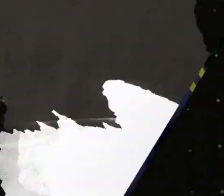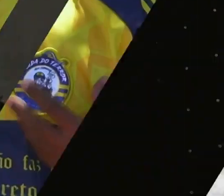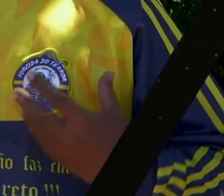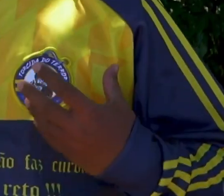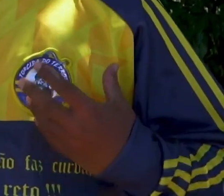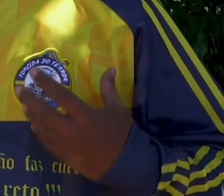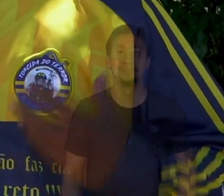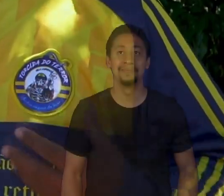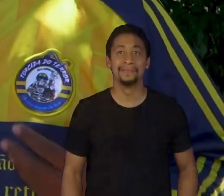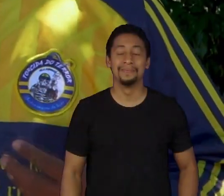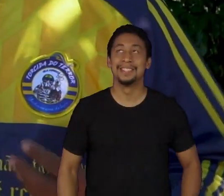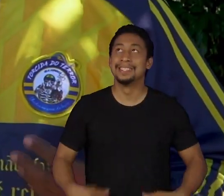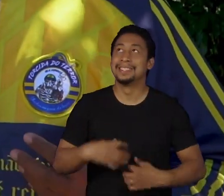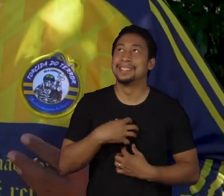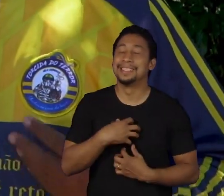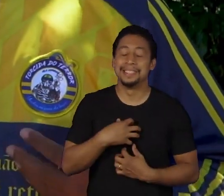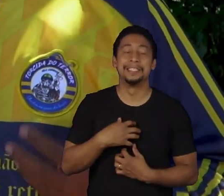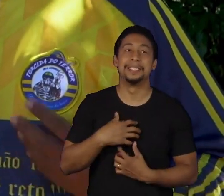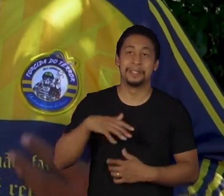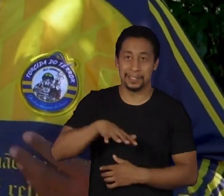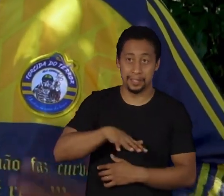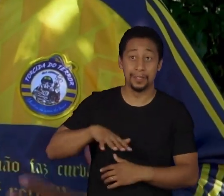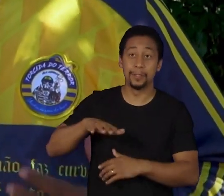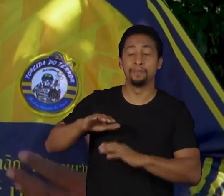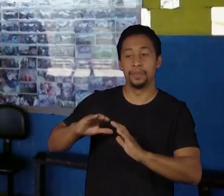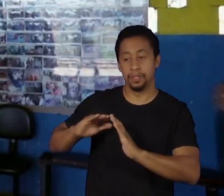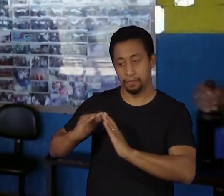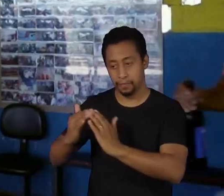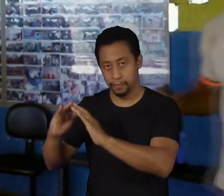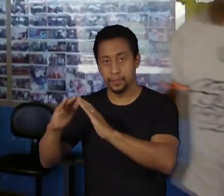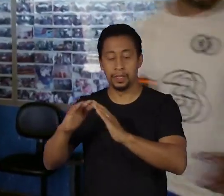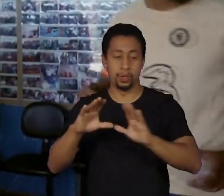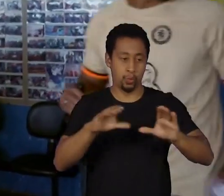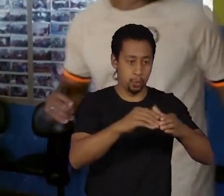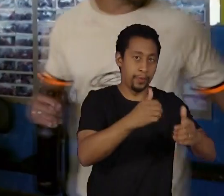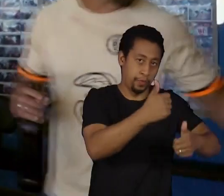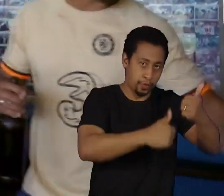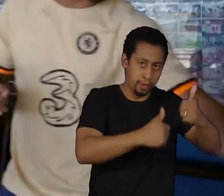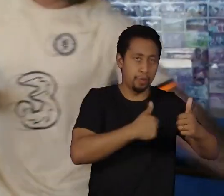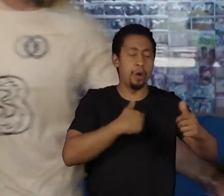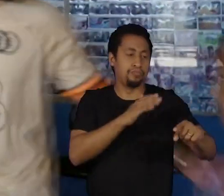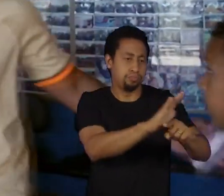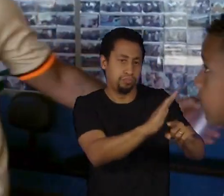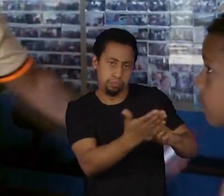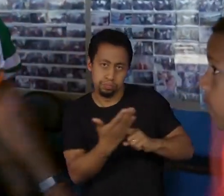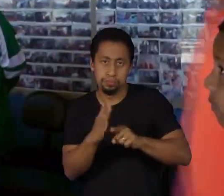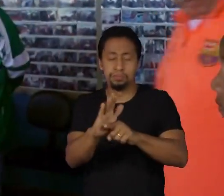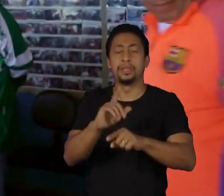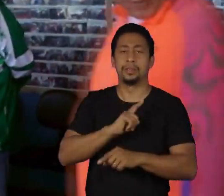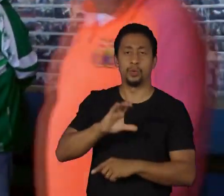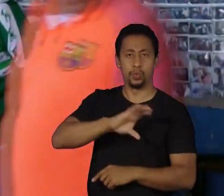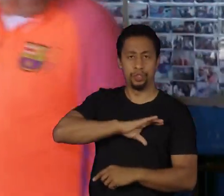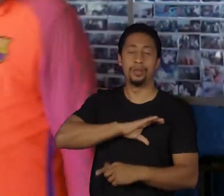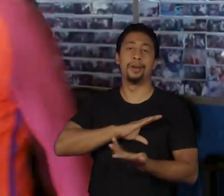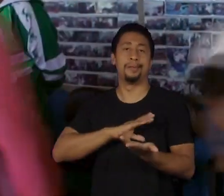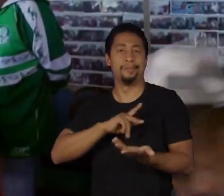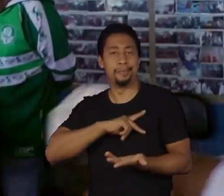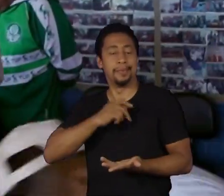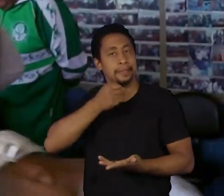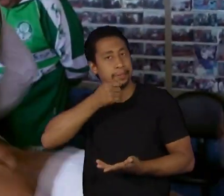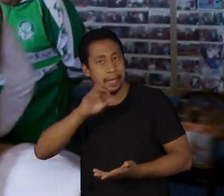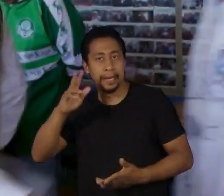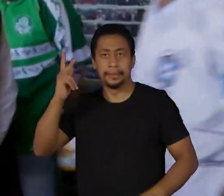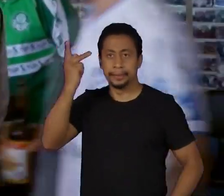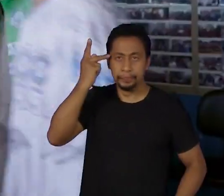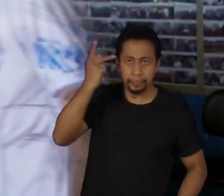O bar de uma comunidade, de um time de futebol, é o lugar que se ajunta o corintiano, o palmeirense, o santista, o são